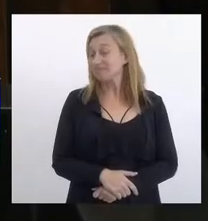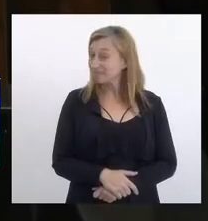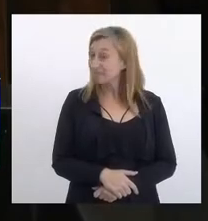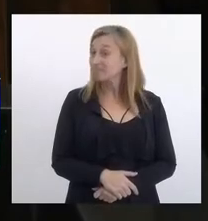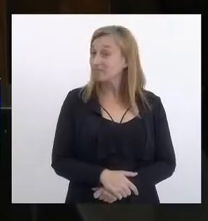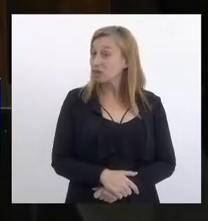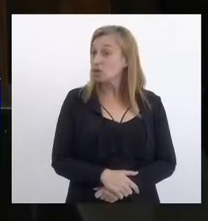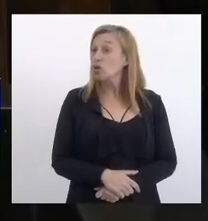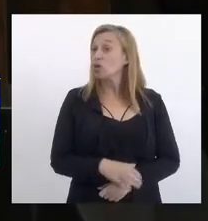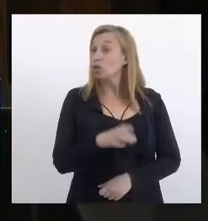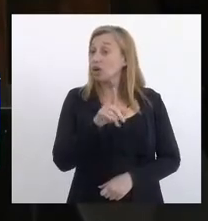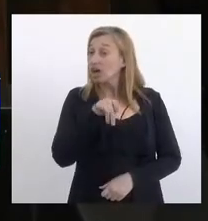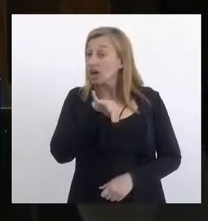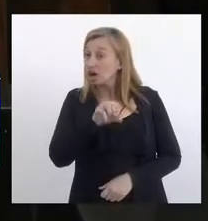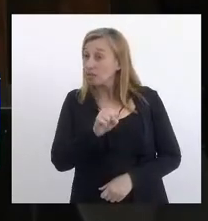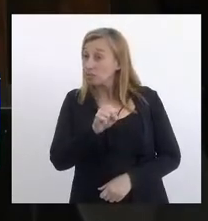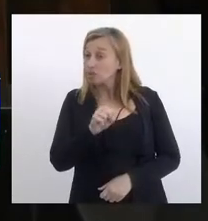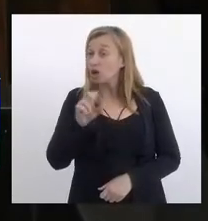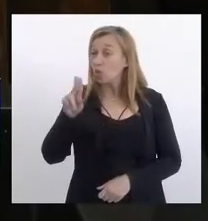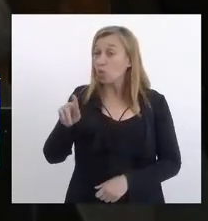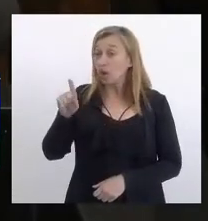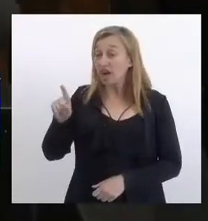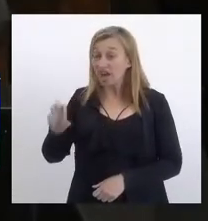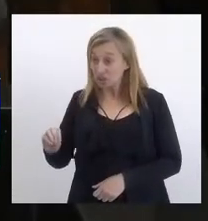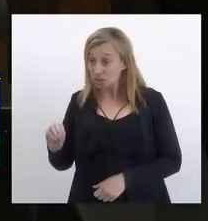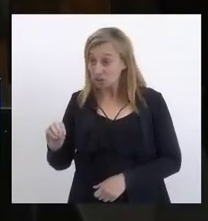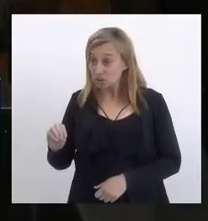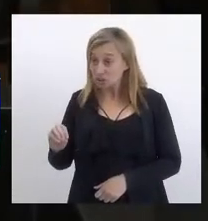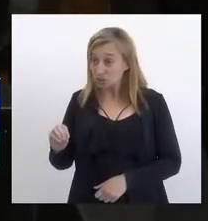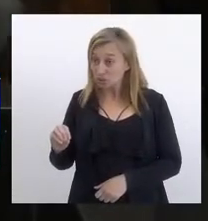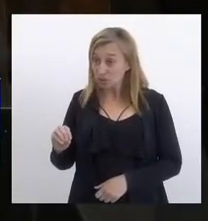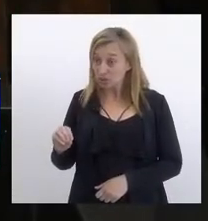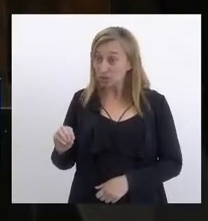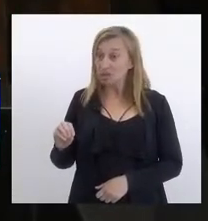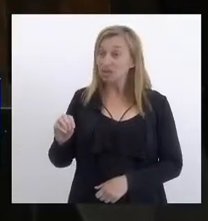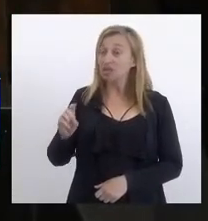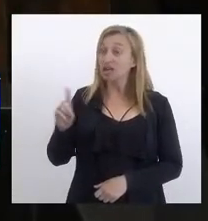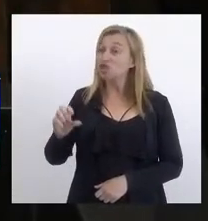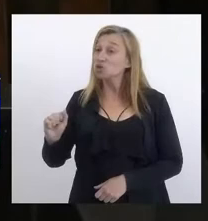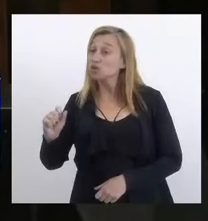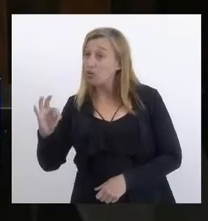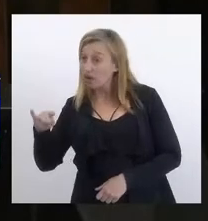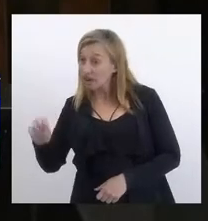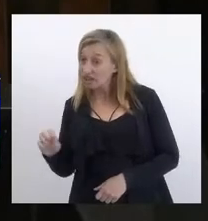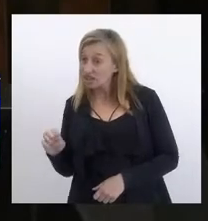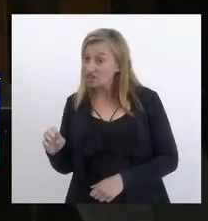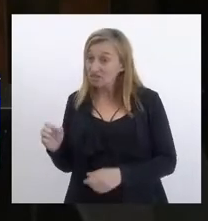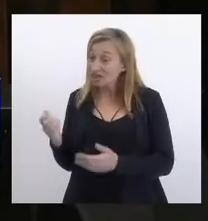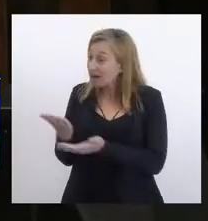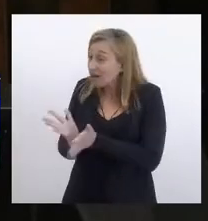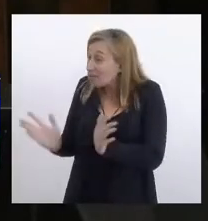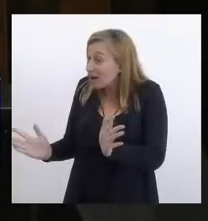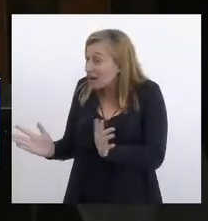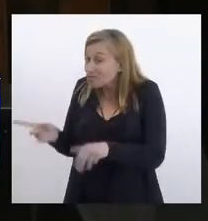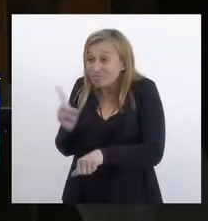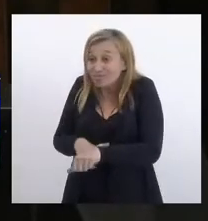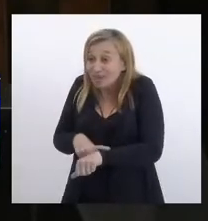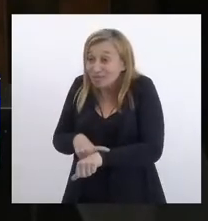isso, o campus da UESO, o campus da Zona Oeste, vai para o espaço no